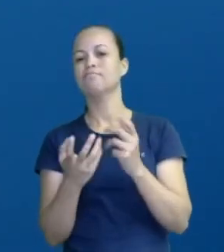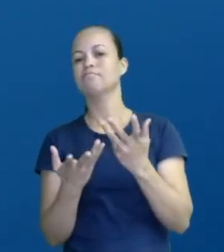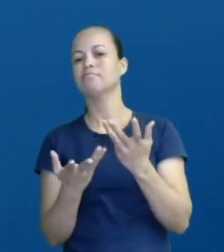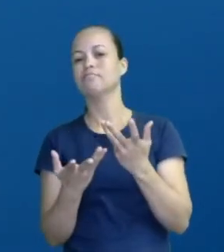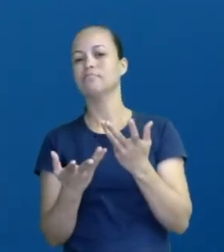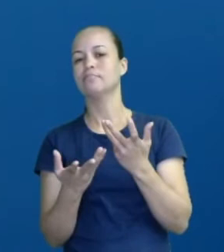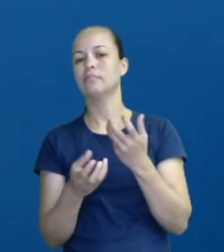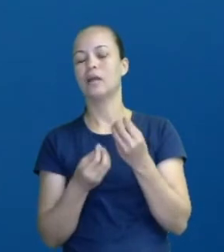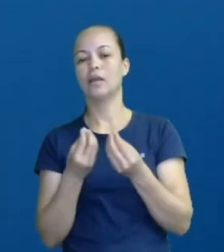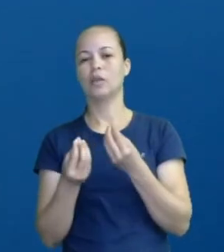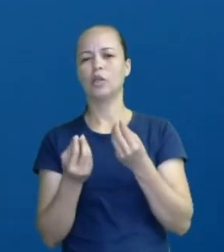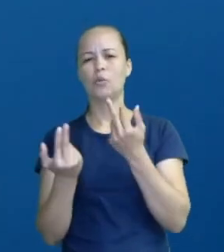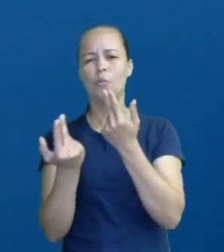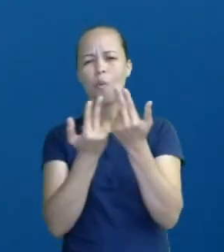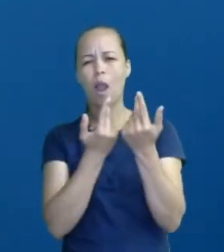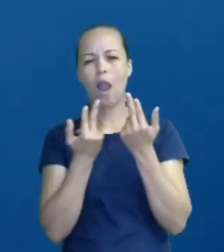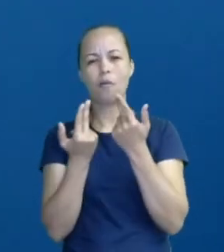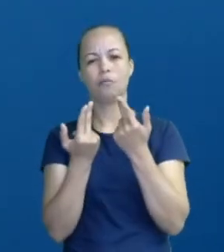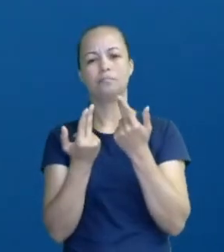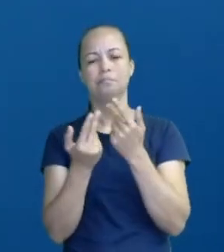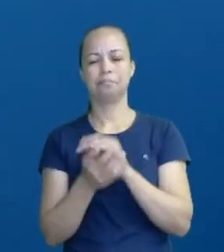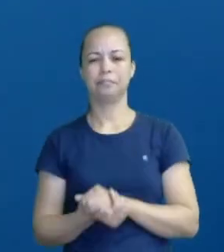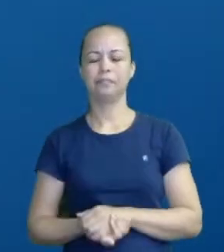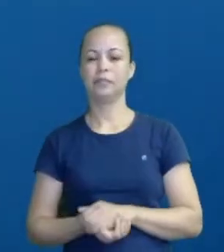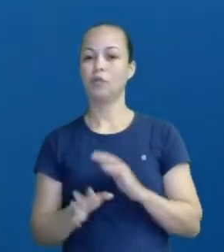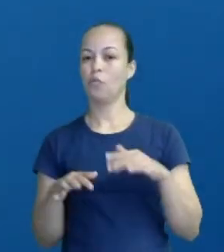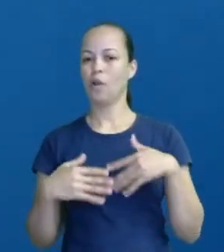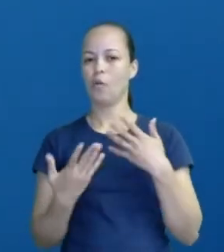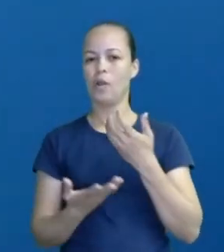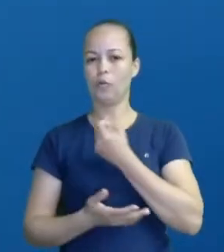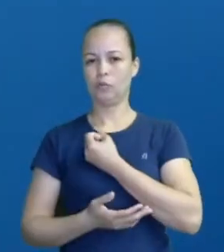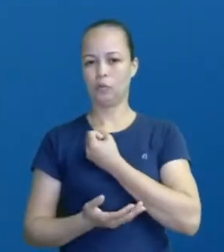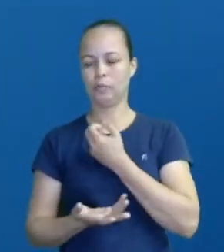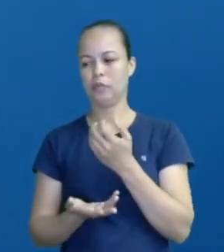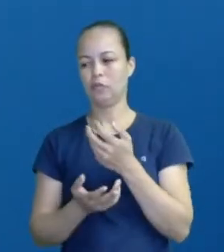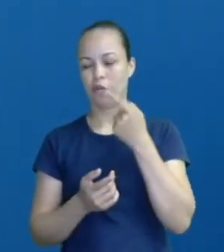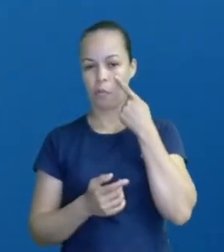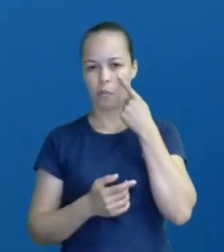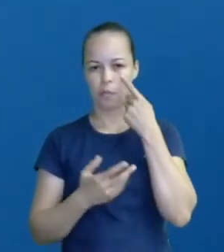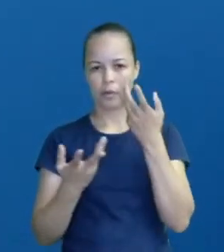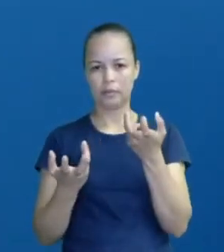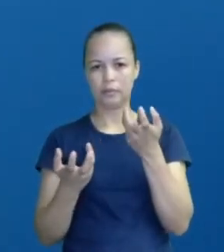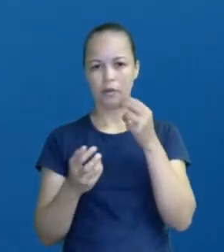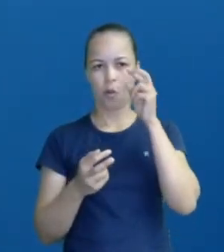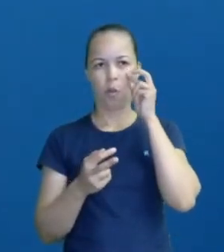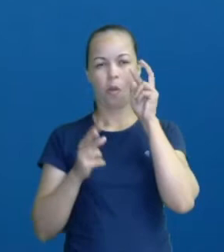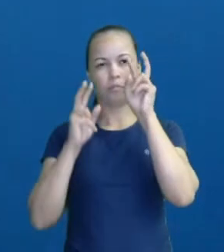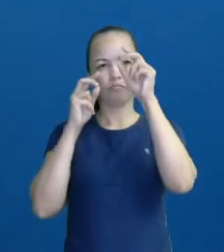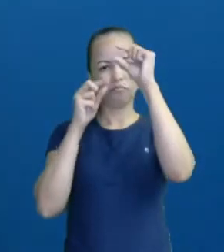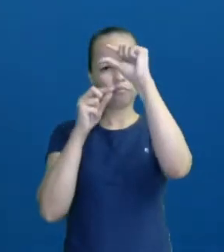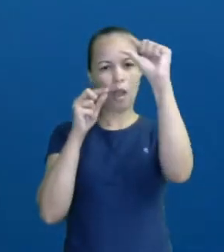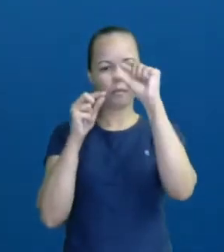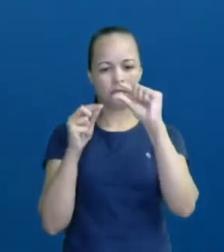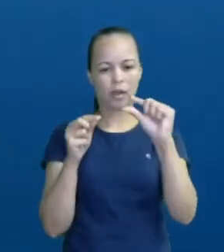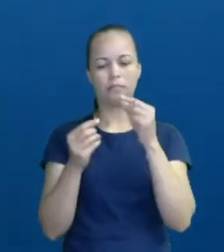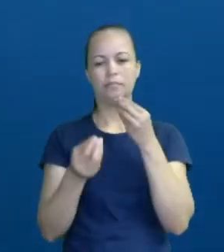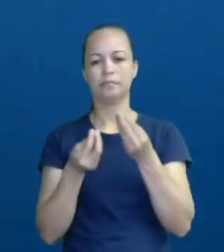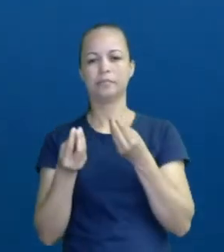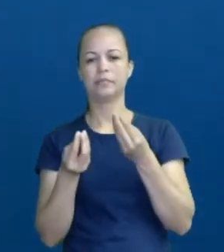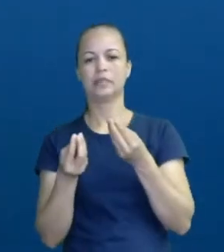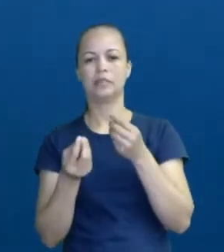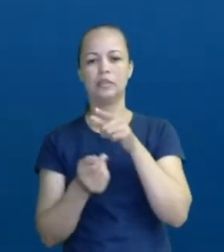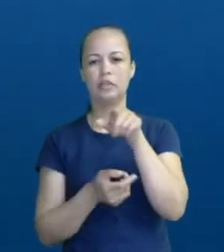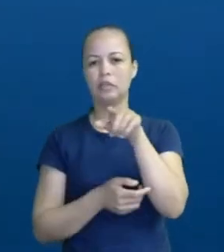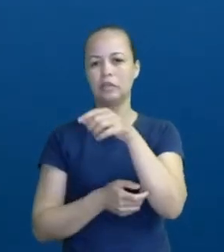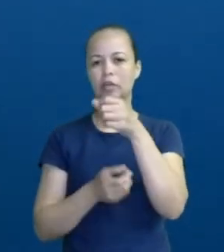comum. Igual, igual, igual. Que número é esse? Vamos olhar para aqui e para aqui. Diz aí para mim aí, para eu